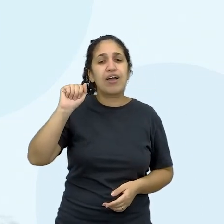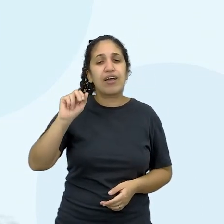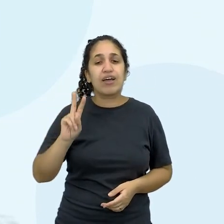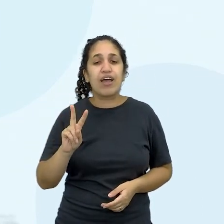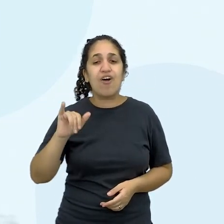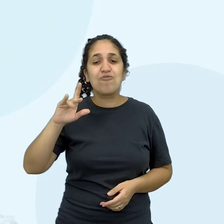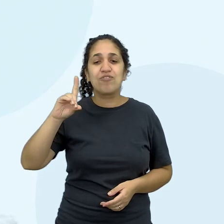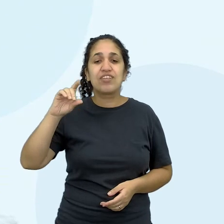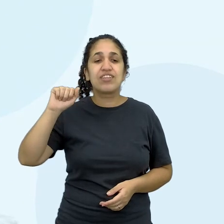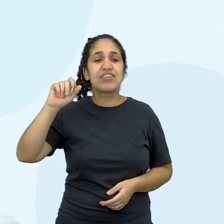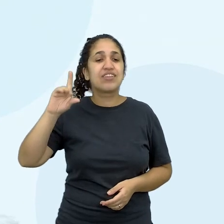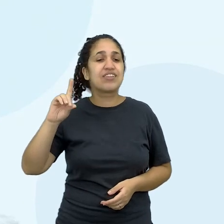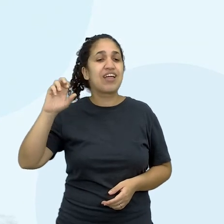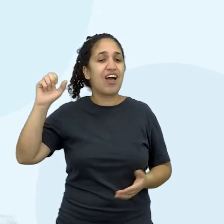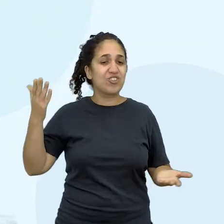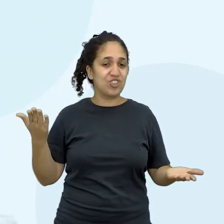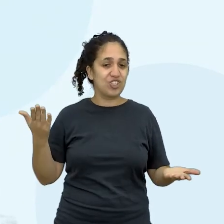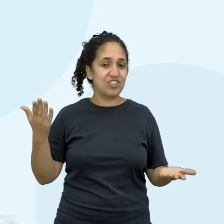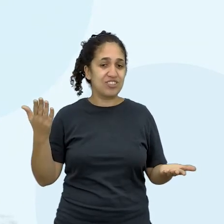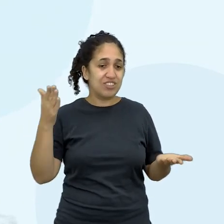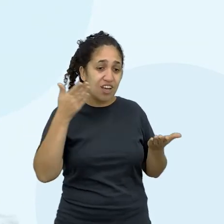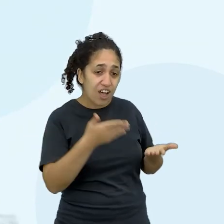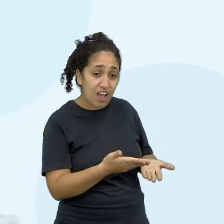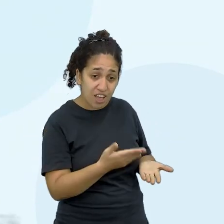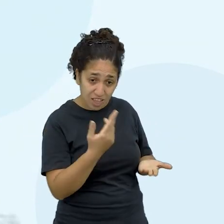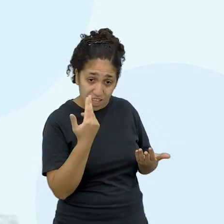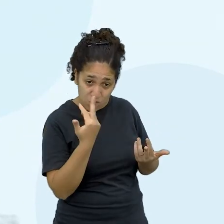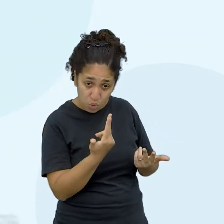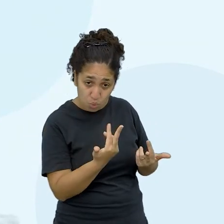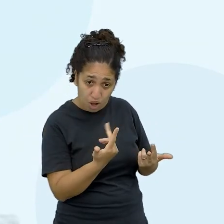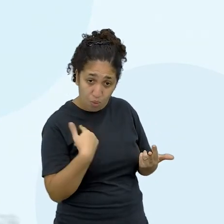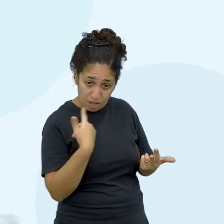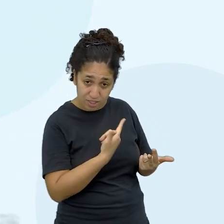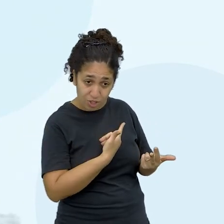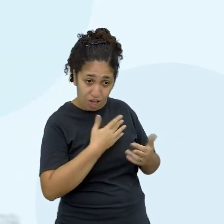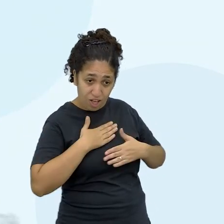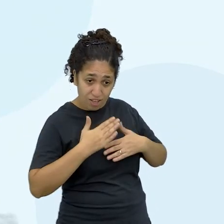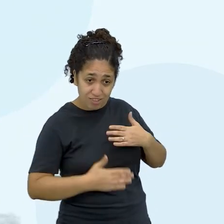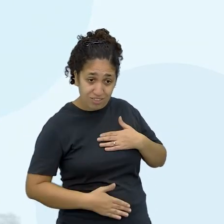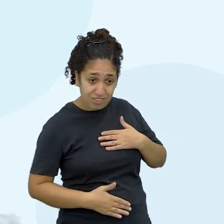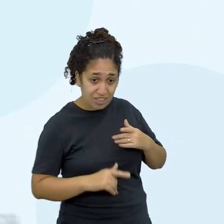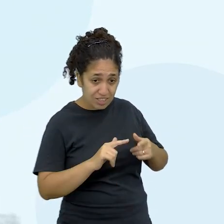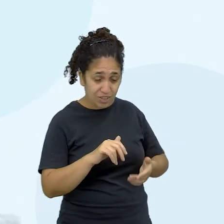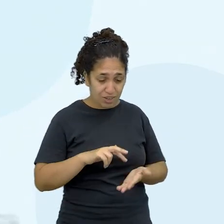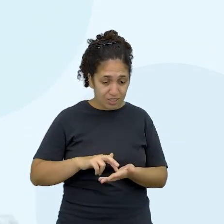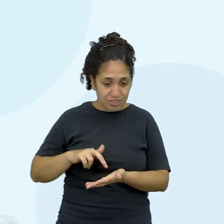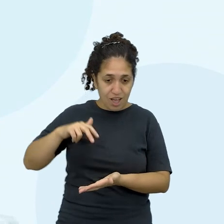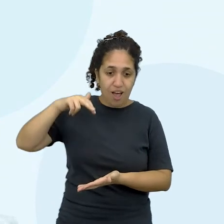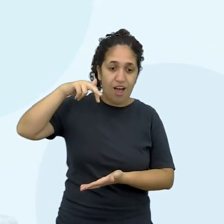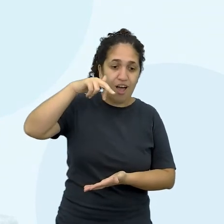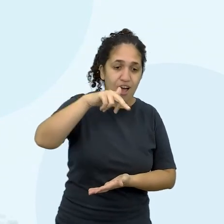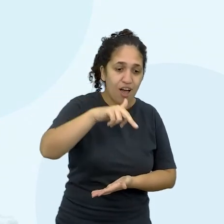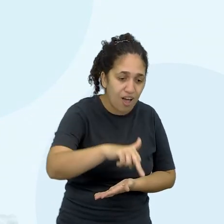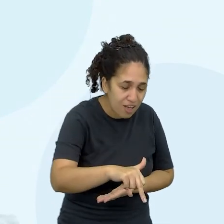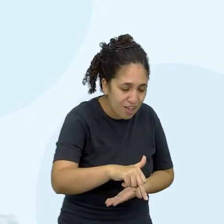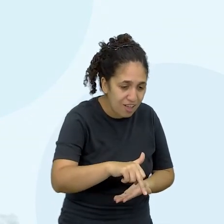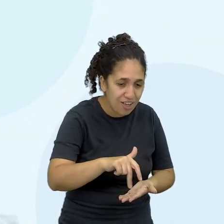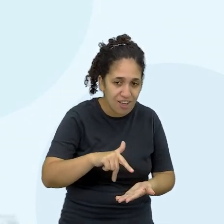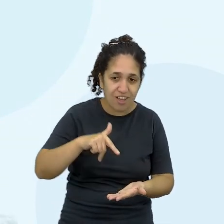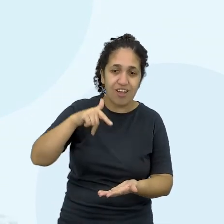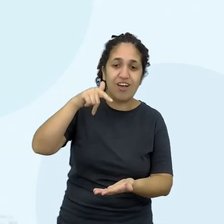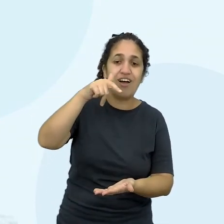A gravidade os atingiria da mesma forma que a nós, e os seus saltos seriam diferentes dos nossos